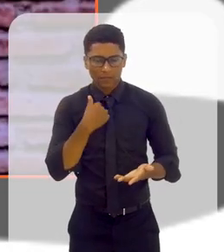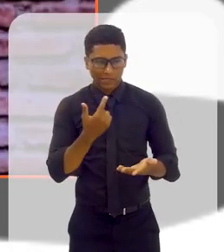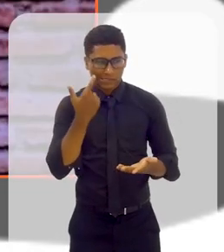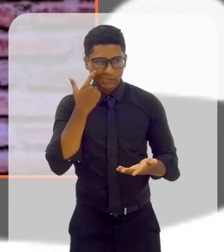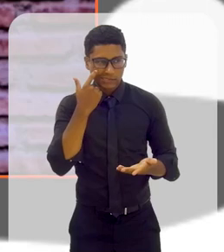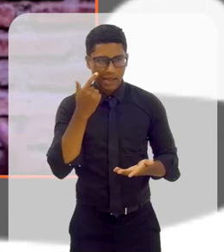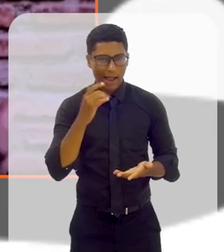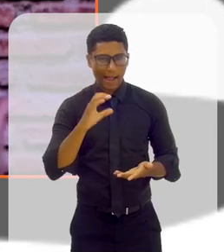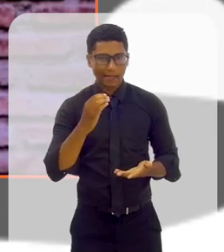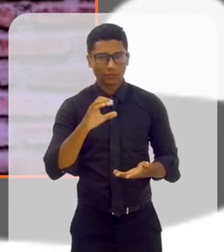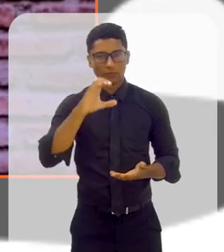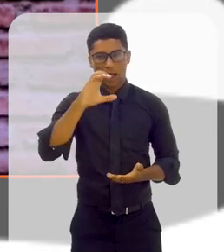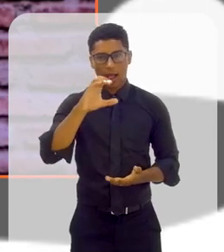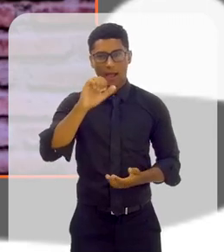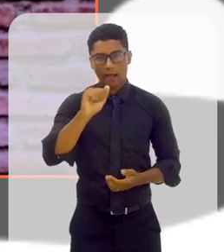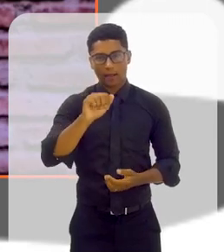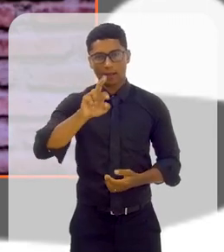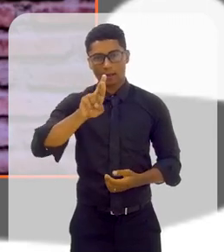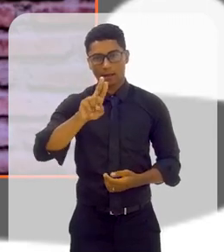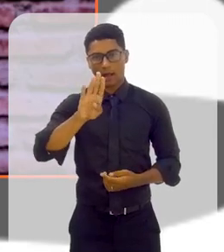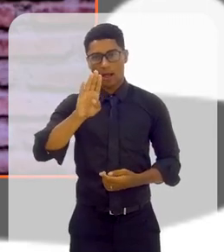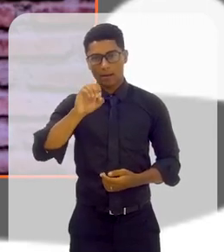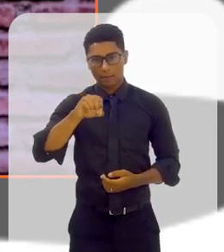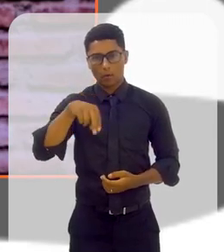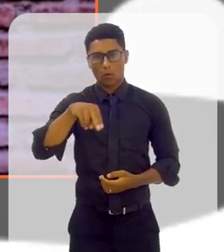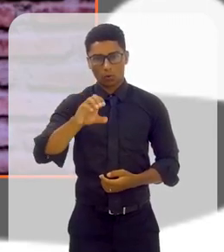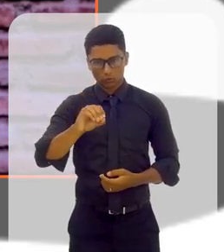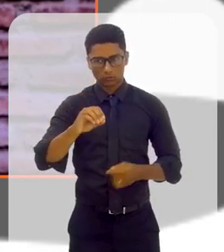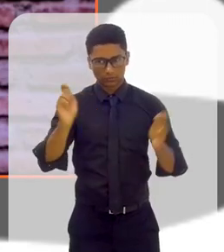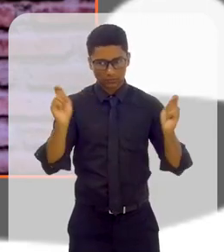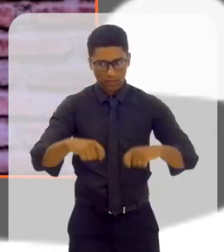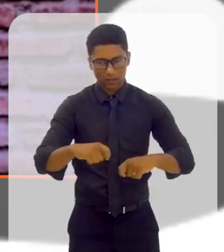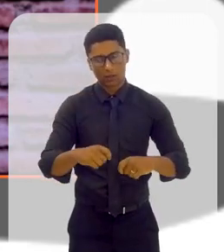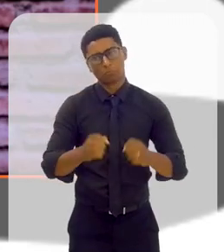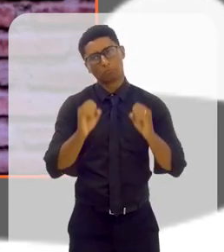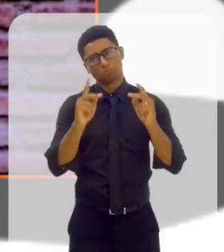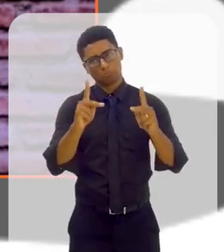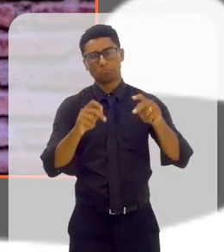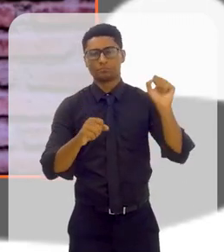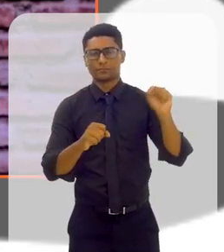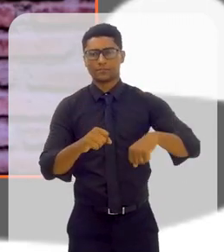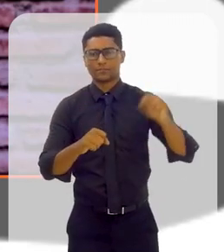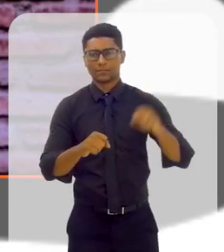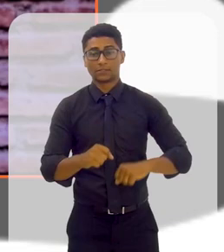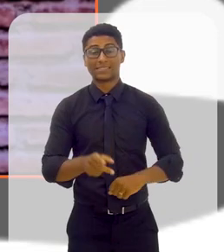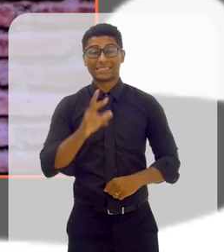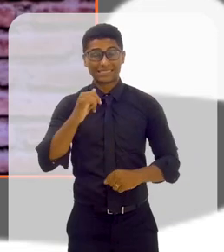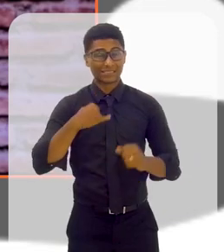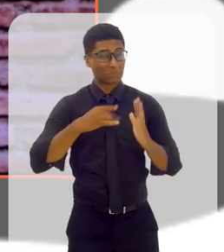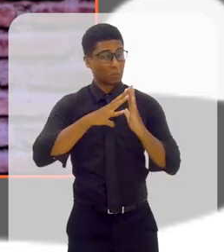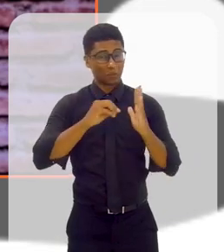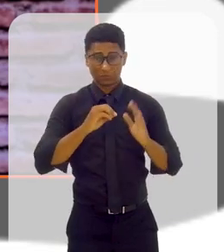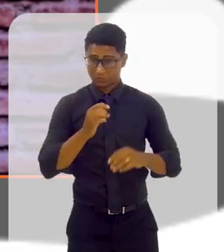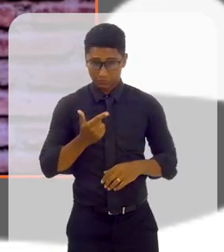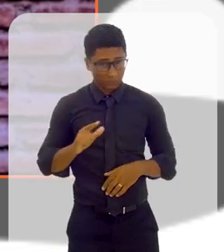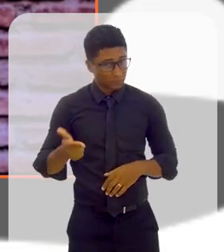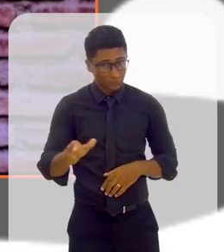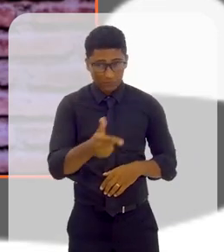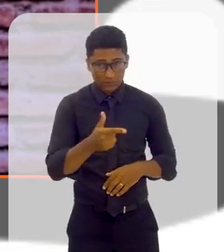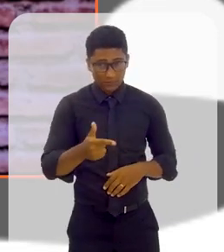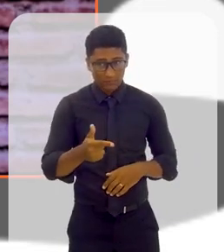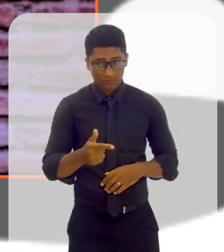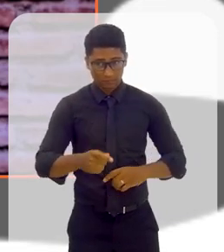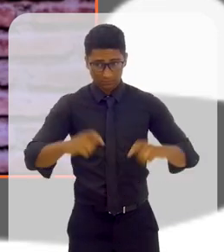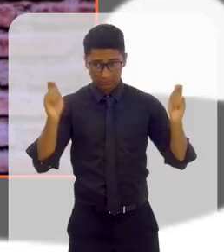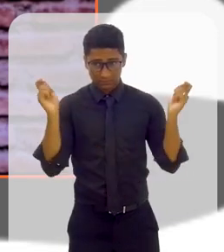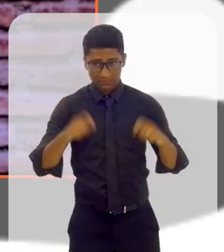vou fazer crédito carbono? Sim. Agora, se eu não tivesse o modelo de crédito de carbono, eu continuaria